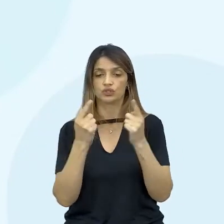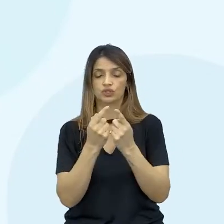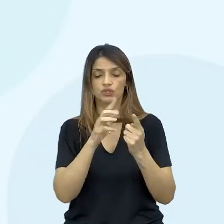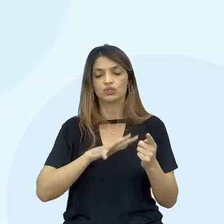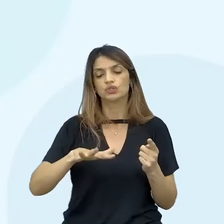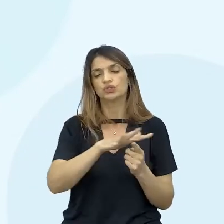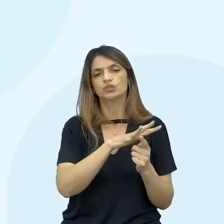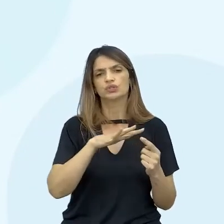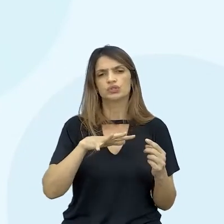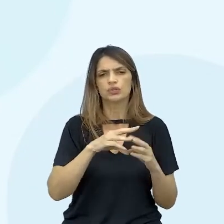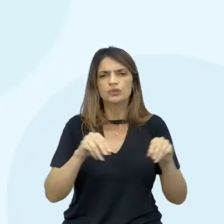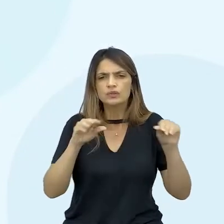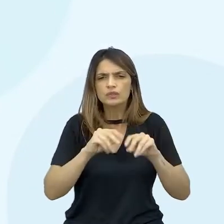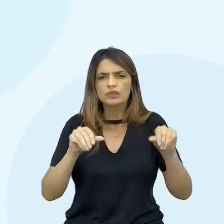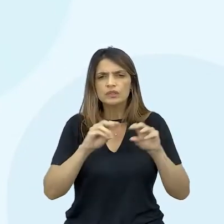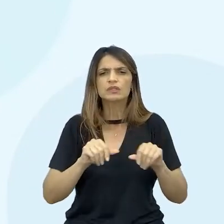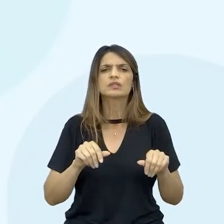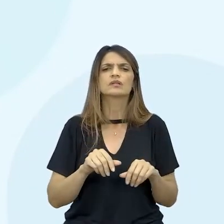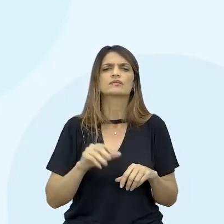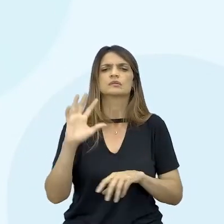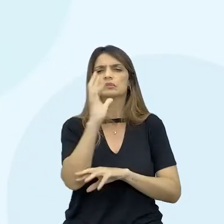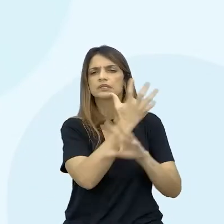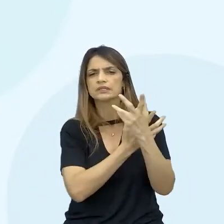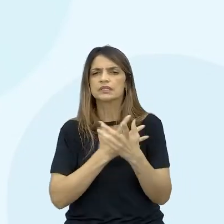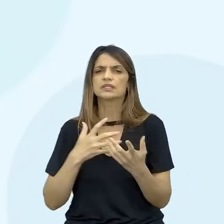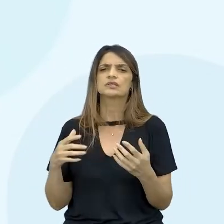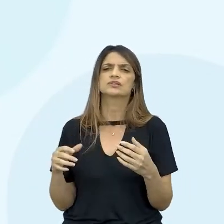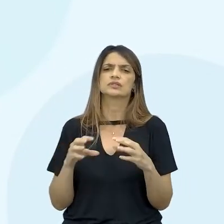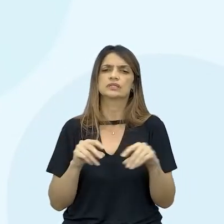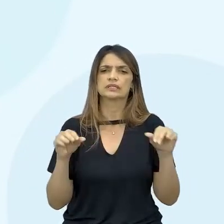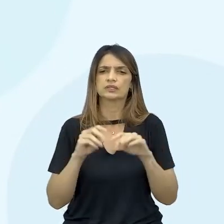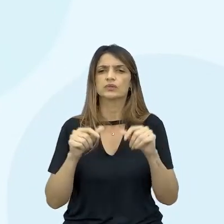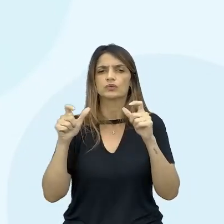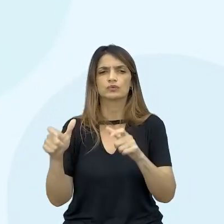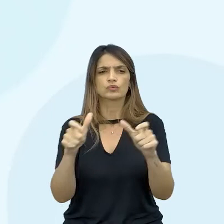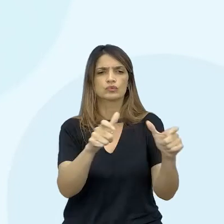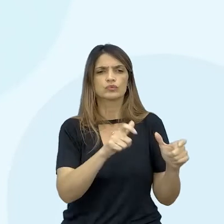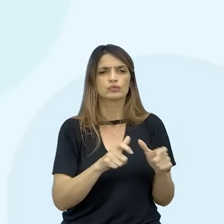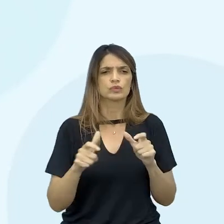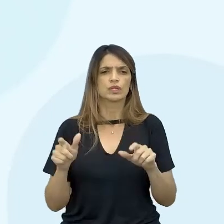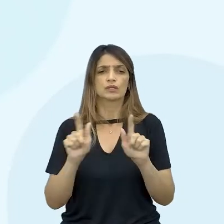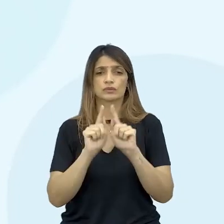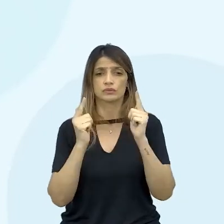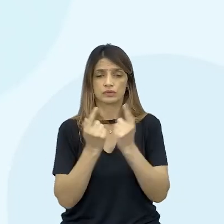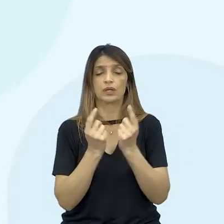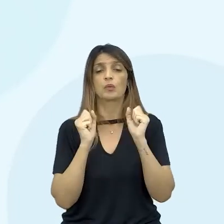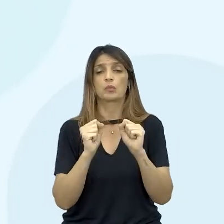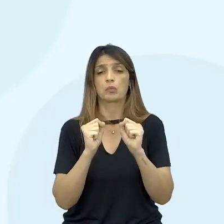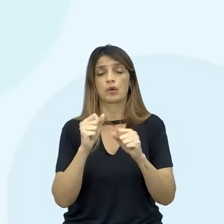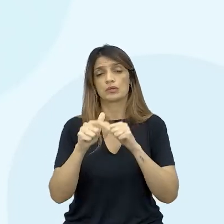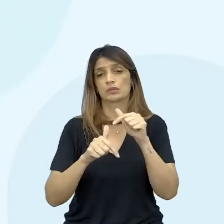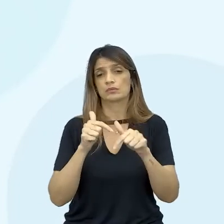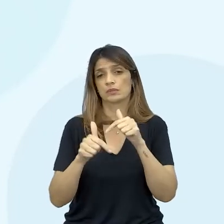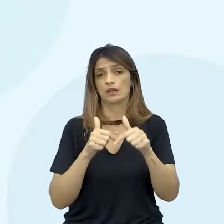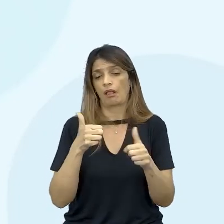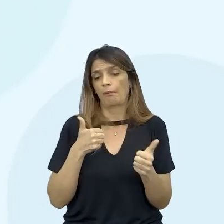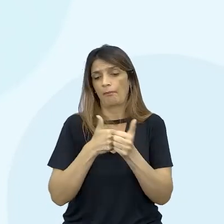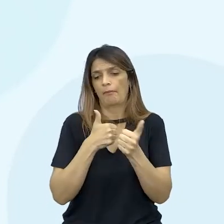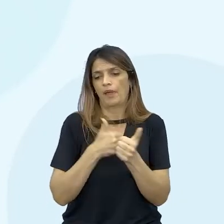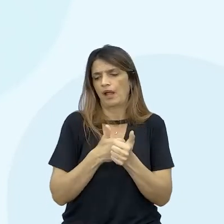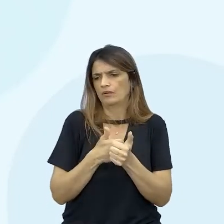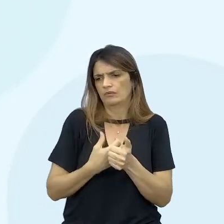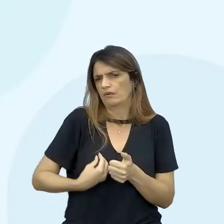região, paisagem, território, lugar e espaço geográfico podem ser trabalhados de maneira lúdica e de uma forma muito próxima da